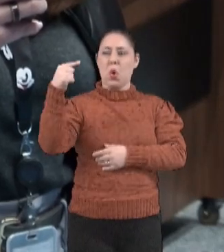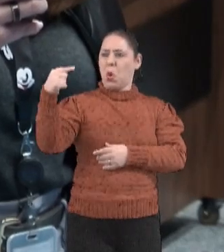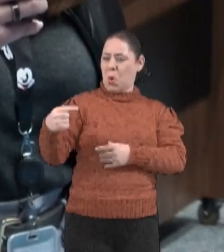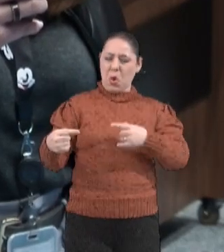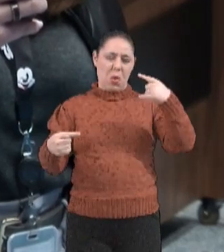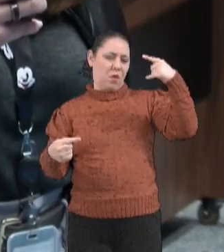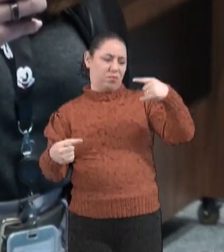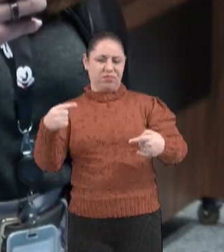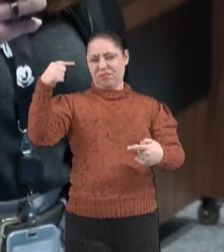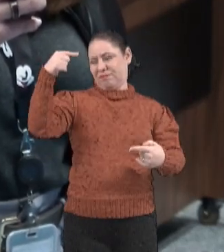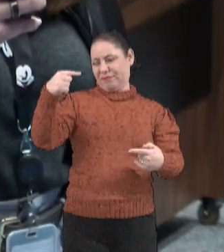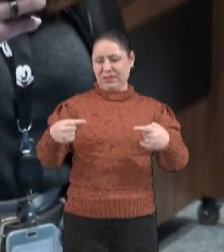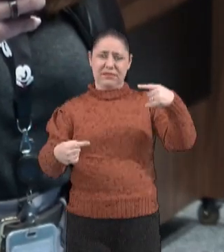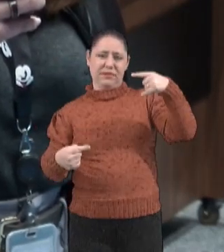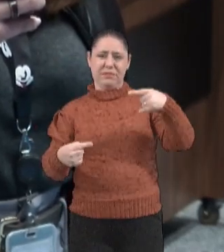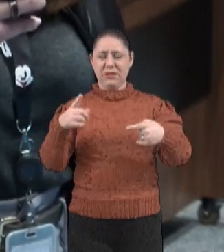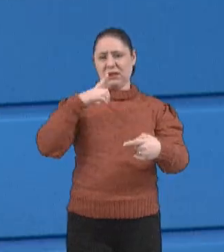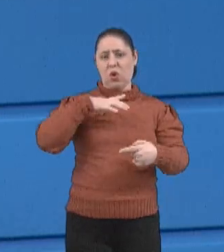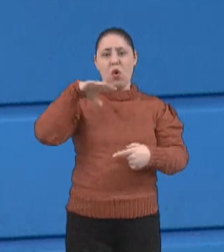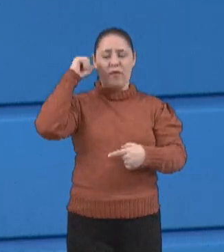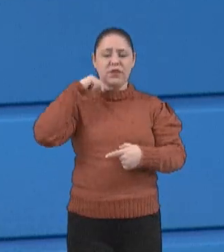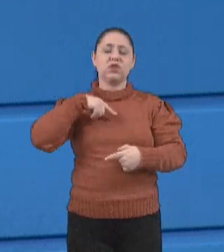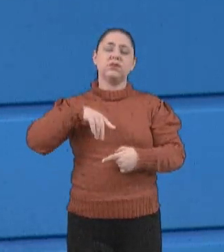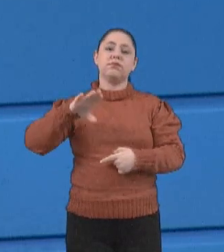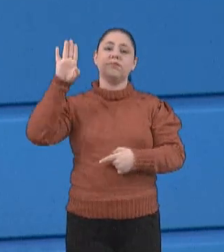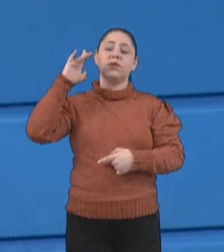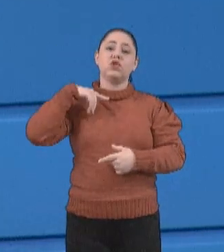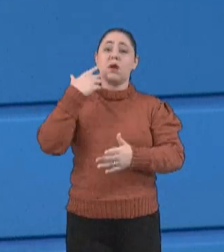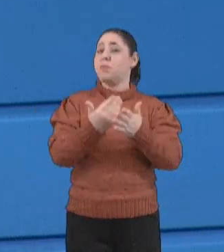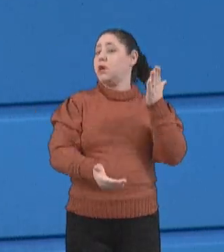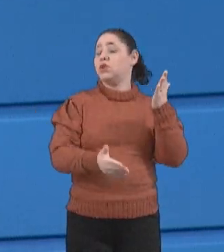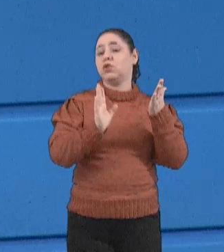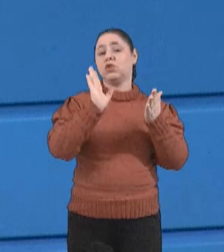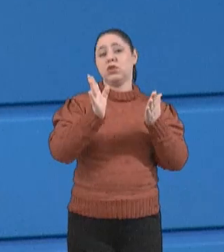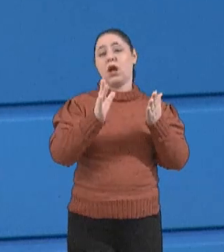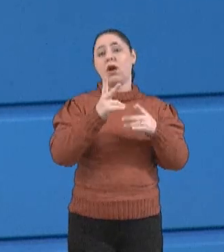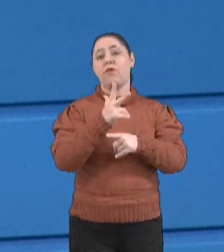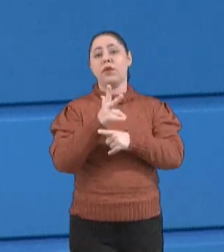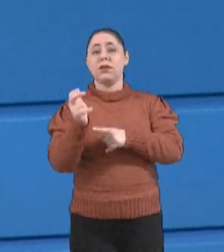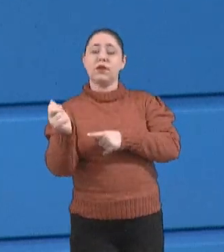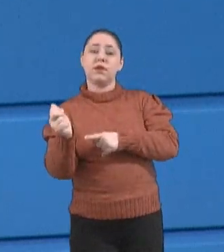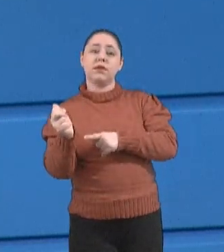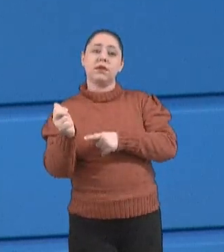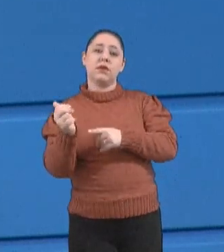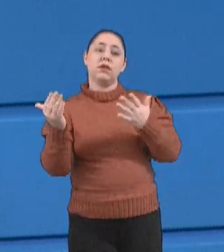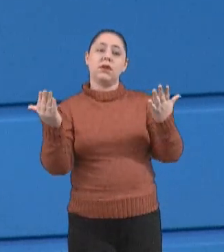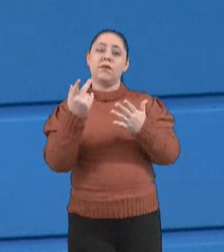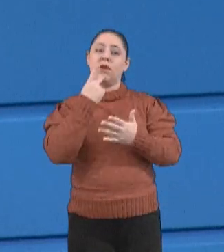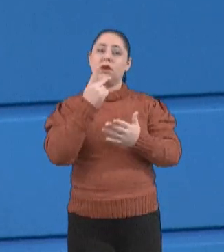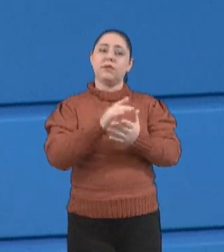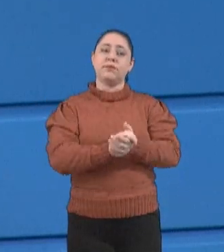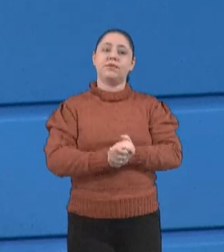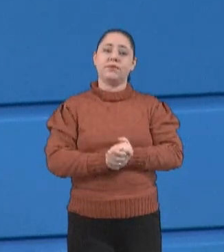lados, campanha brigada mesmo, nós já disputamos várias campanhas, eu já perdi e já ganhei. E aí,